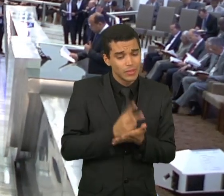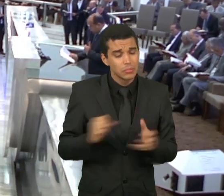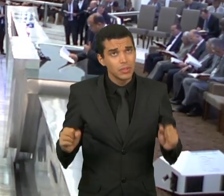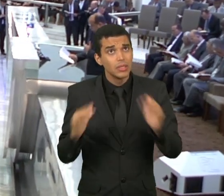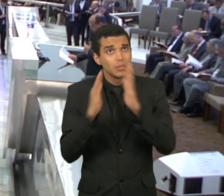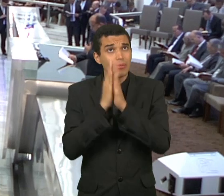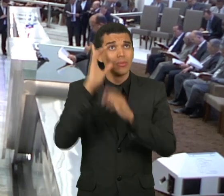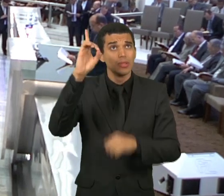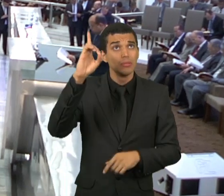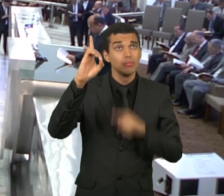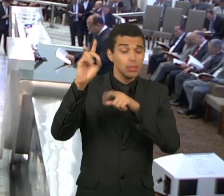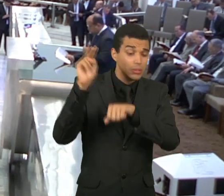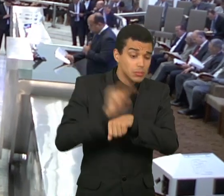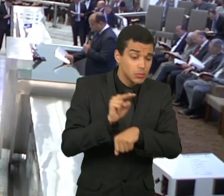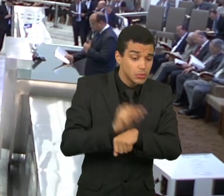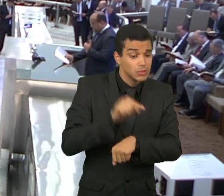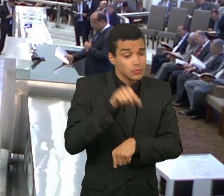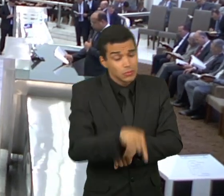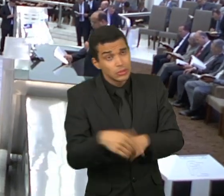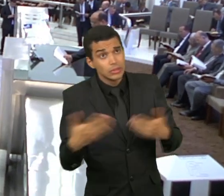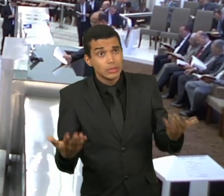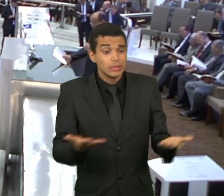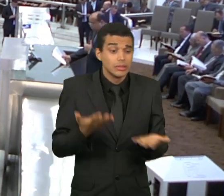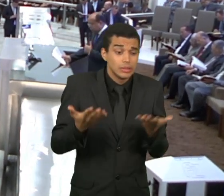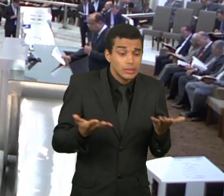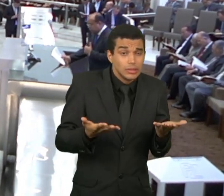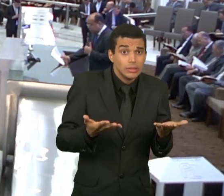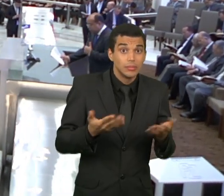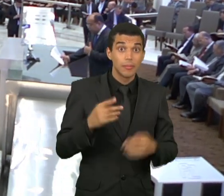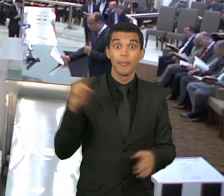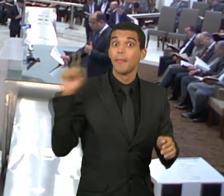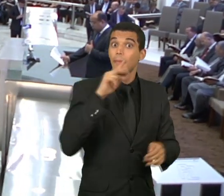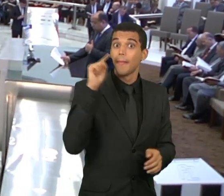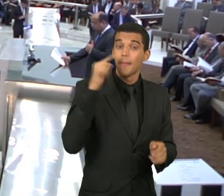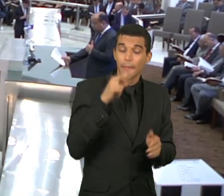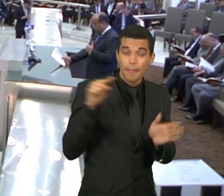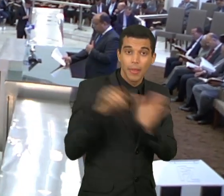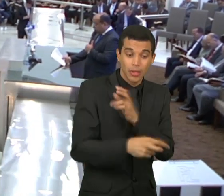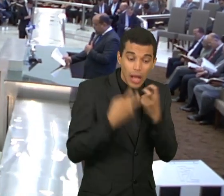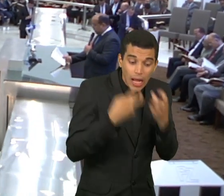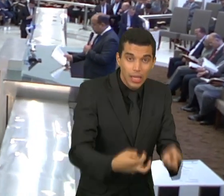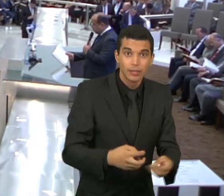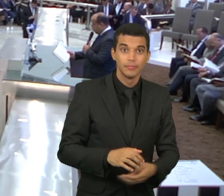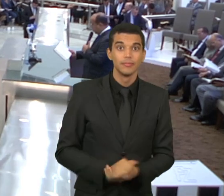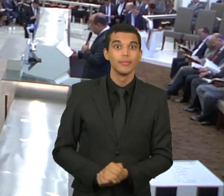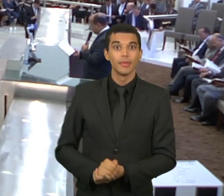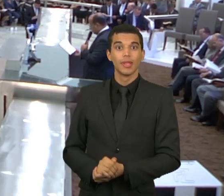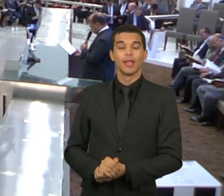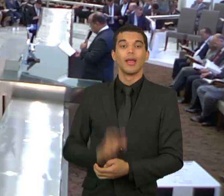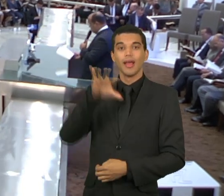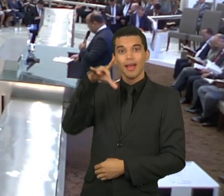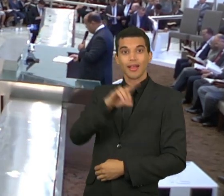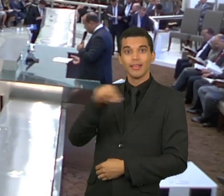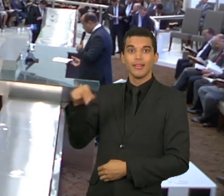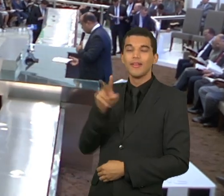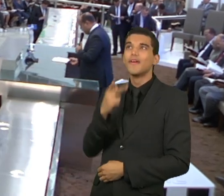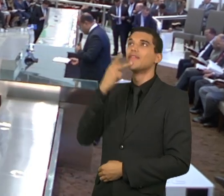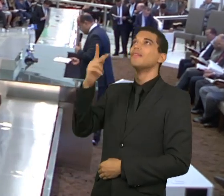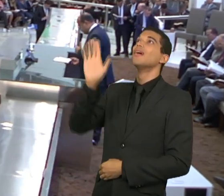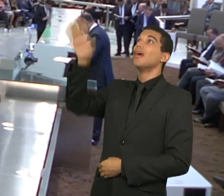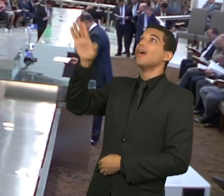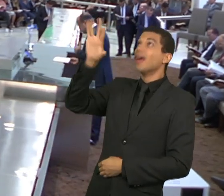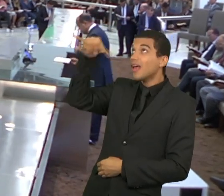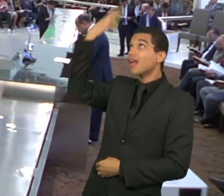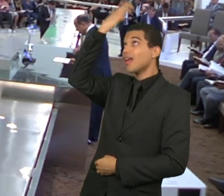Continuamente serves, tenha podido livrar-te dos leões. Então Daniel falou ao rei: ó rei,